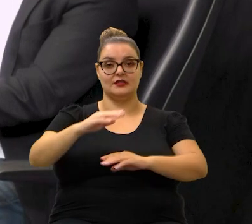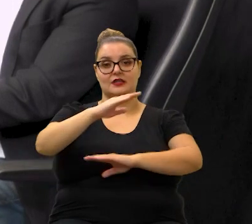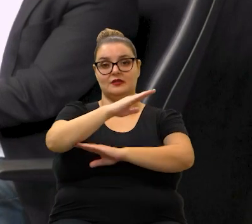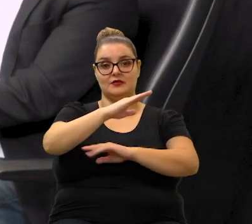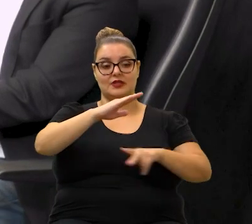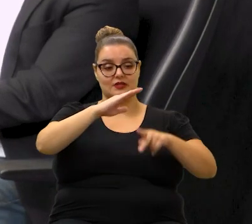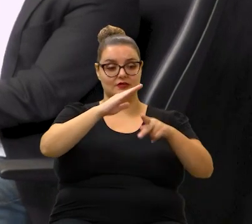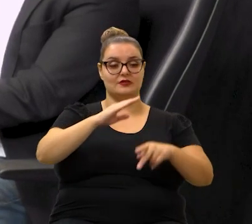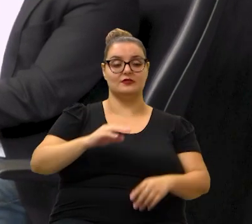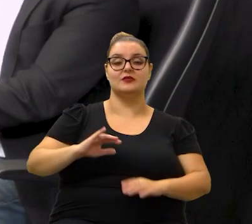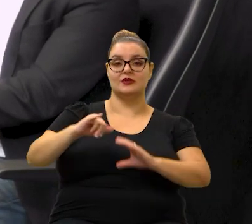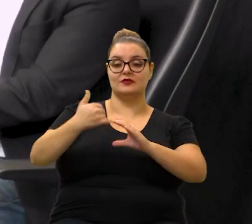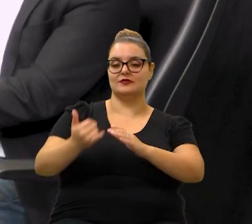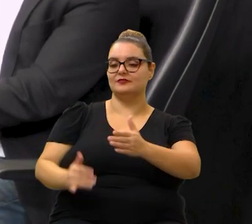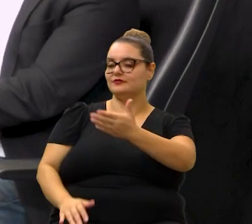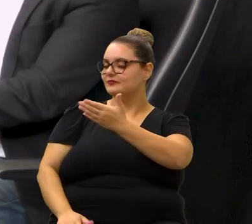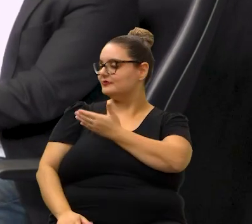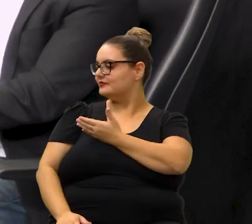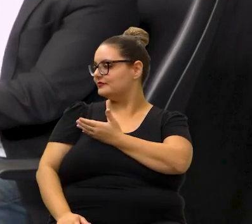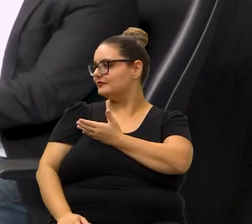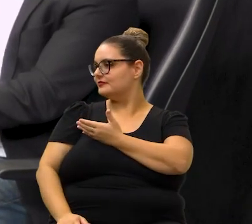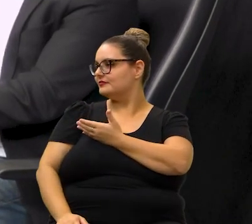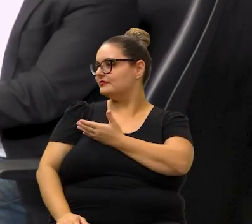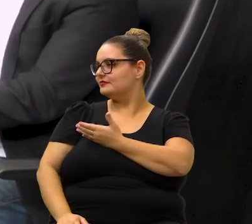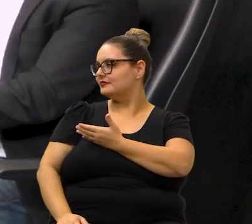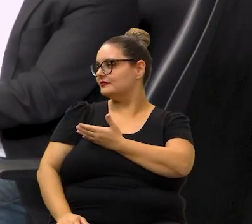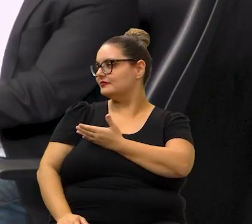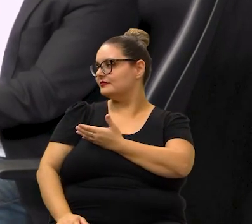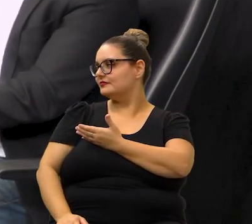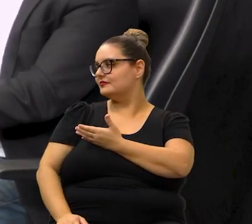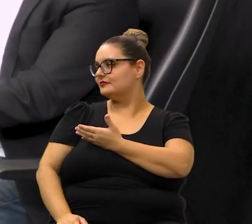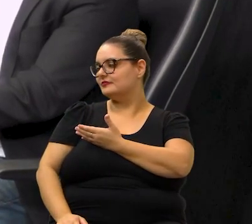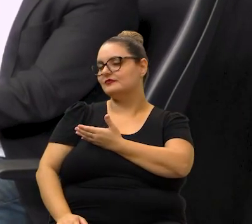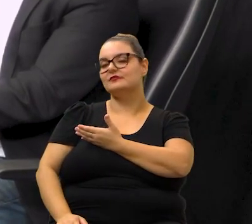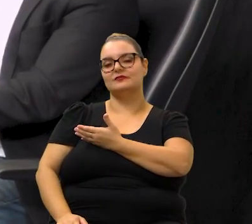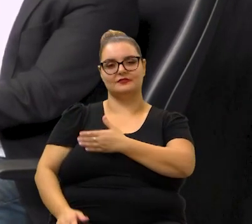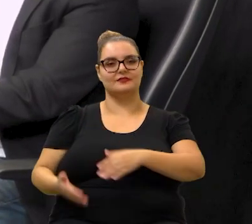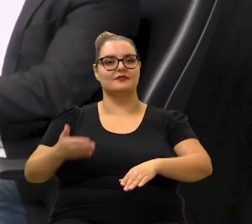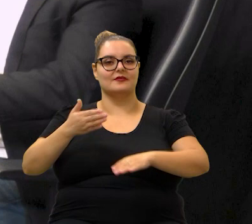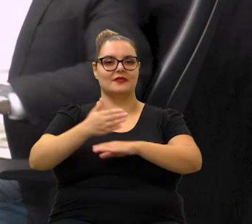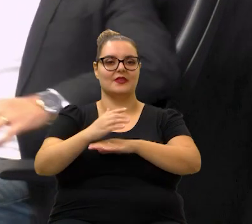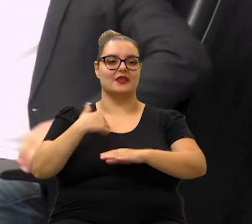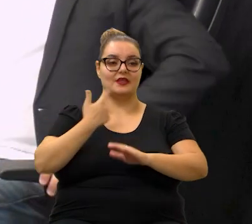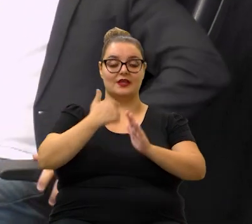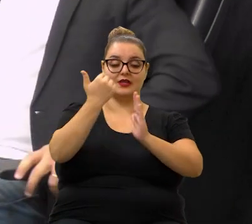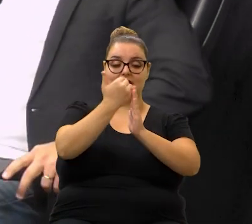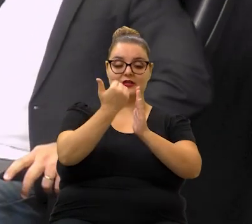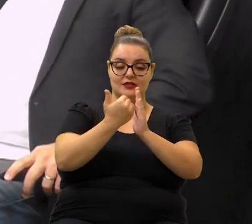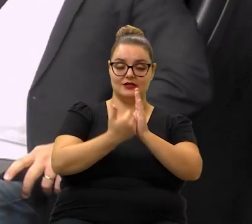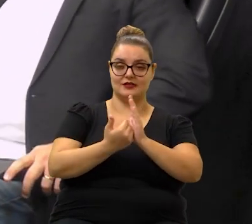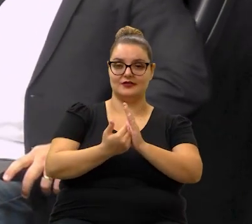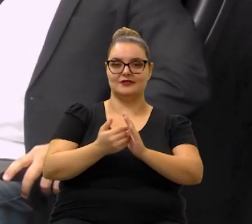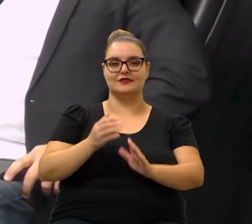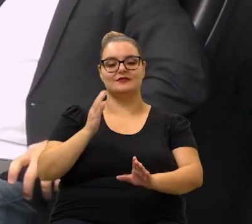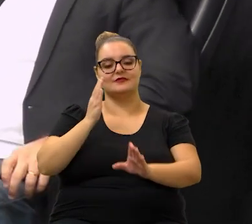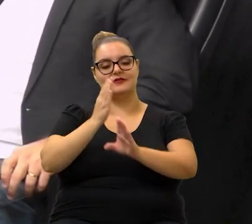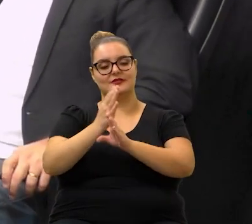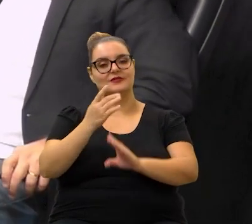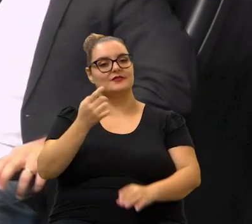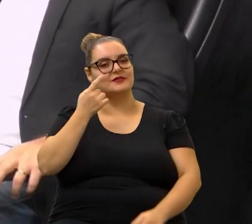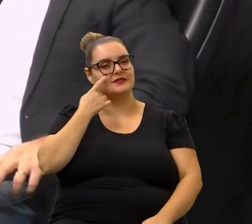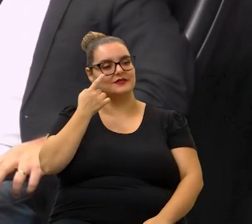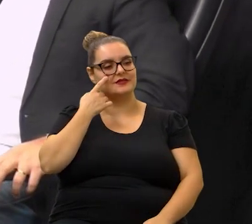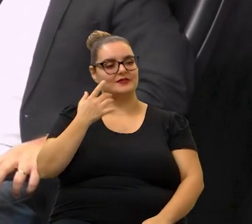casa do Povo você vai lá no youtube.com bar tvcâmara Campina acessa a nossa playlist e ali você